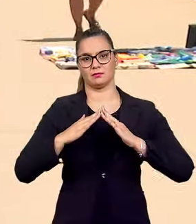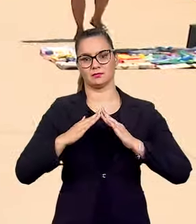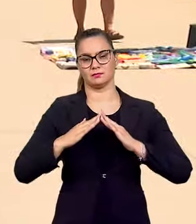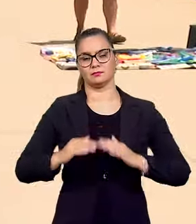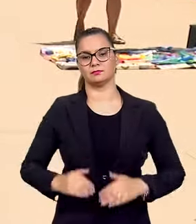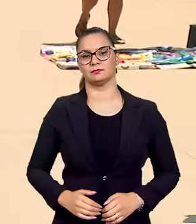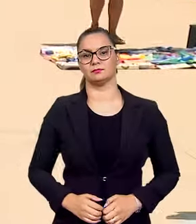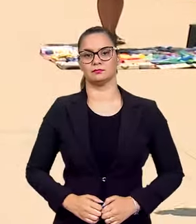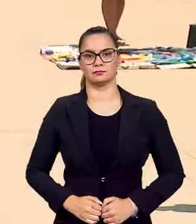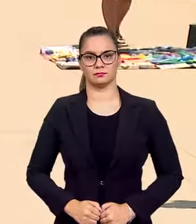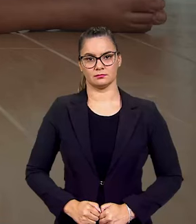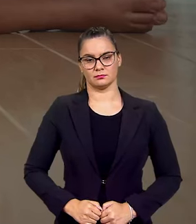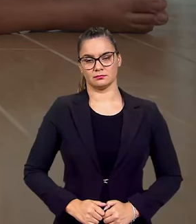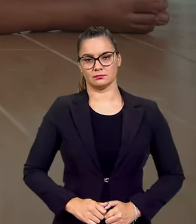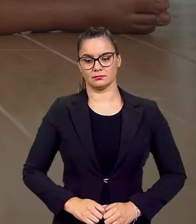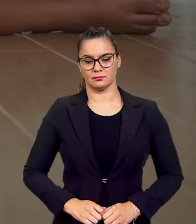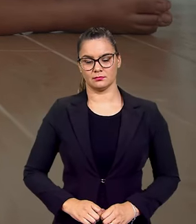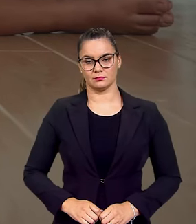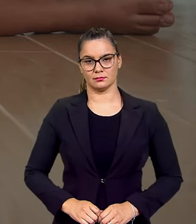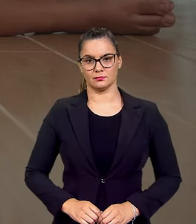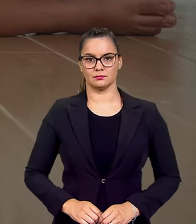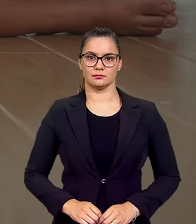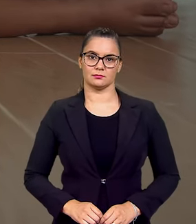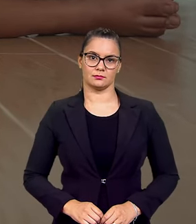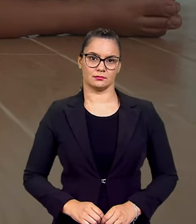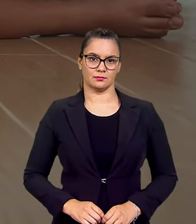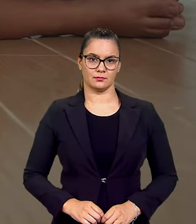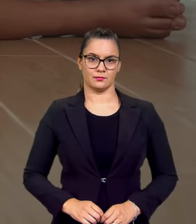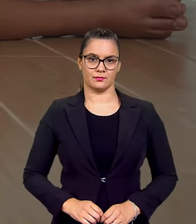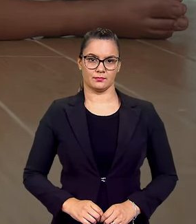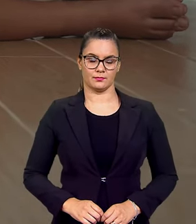quando elas chegam em casa.